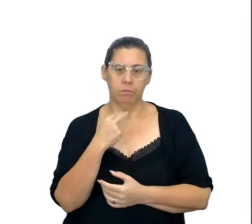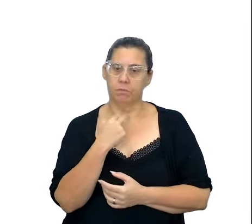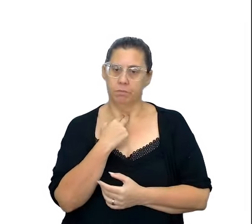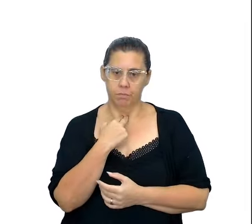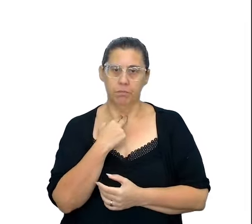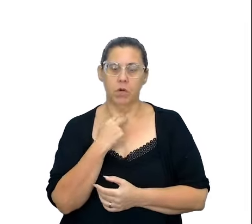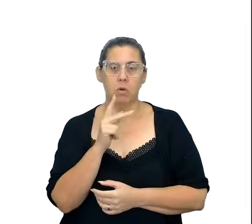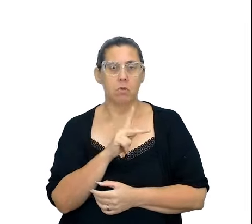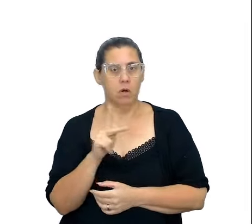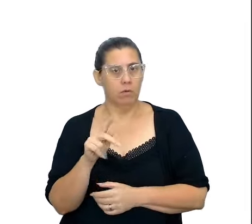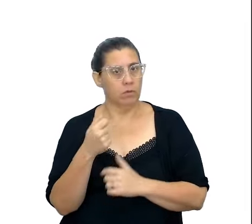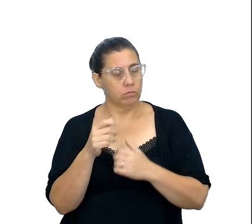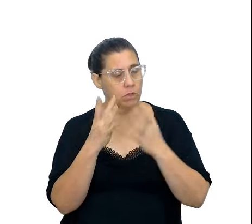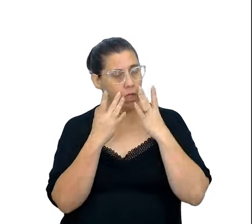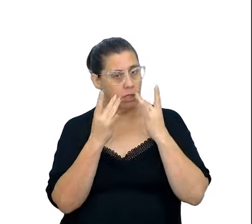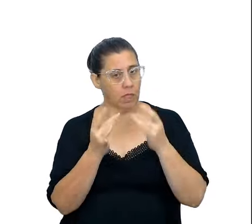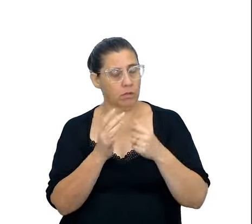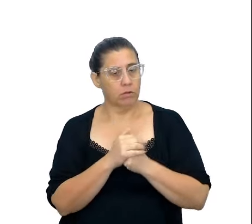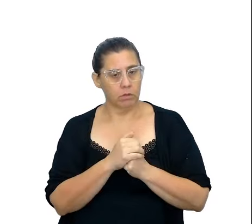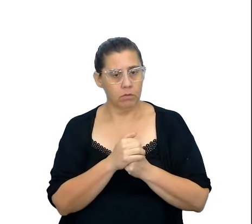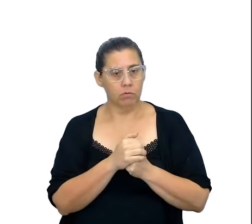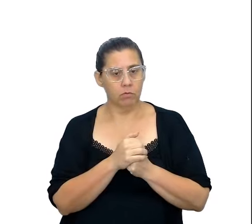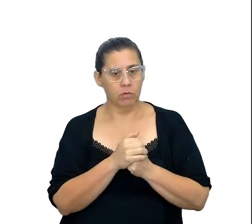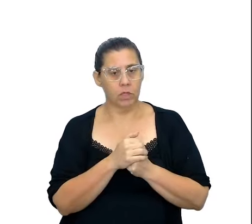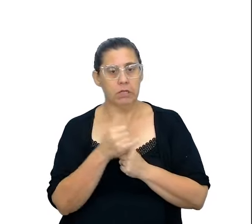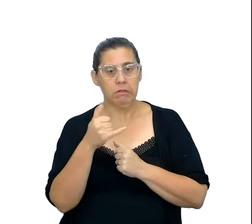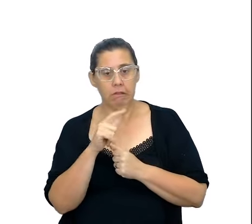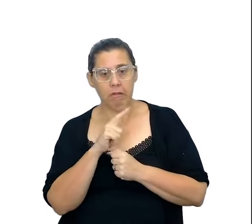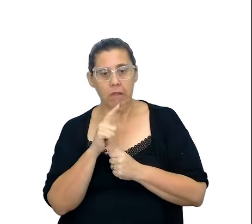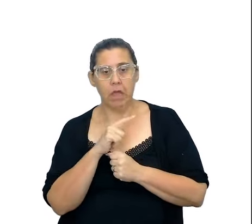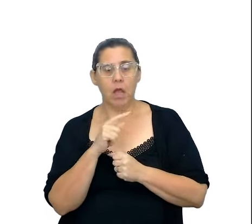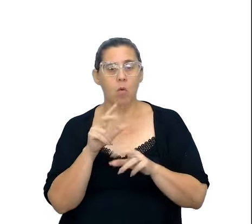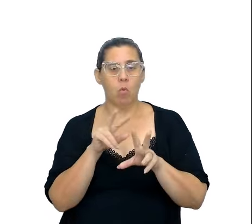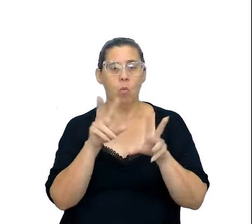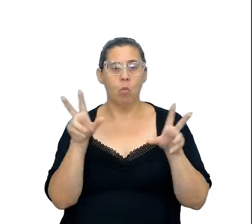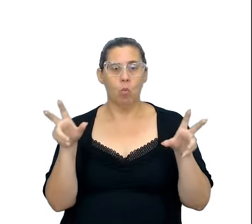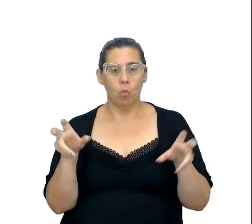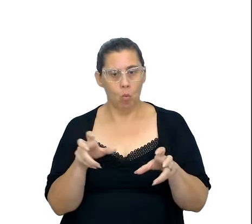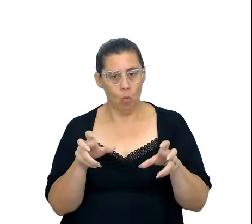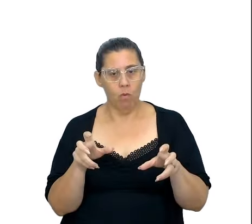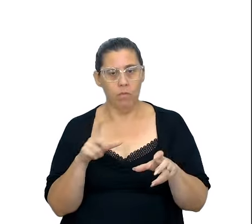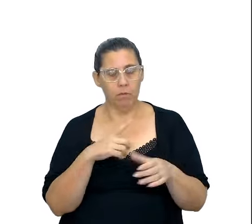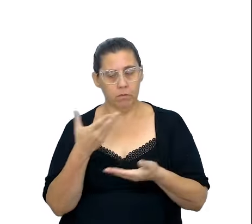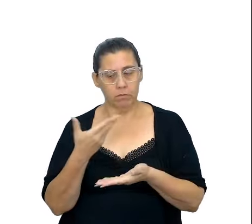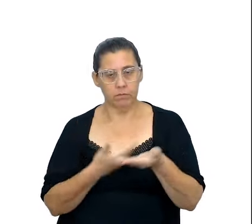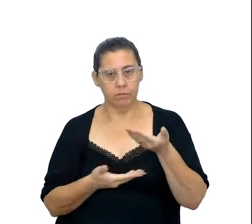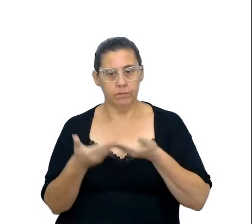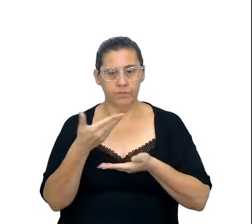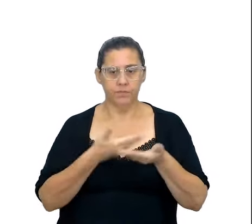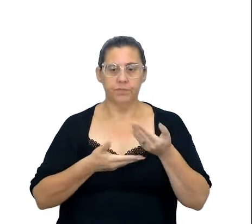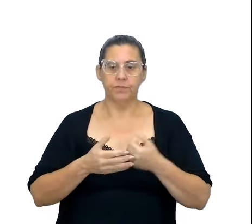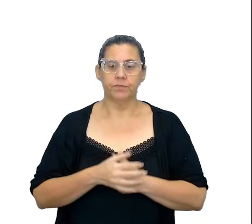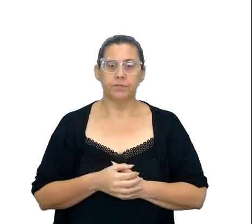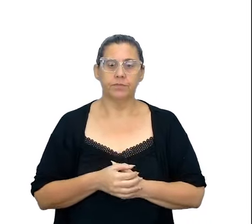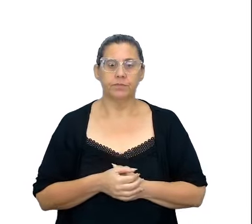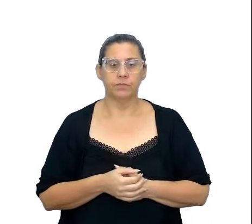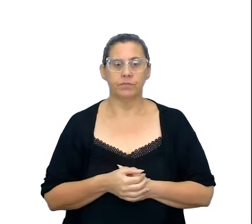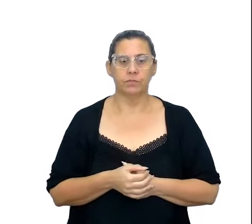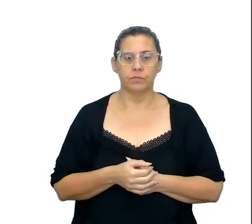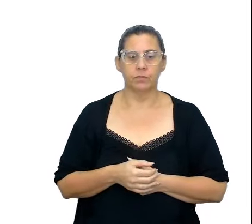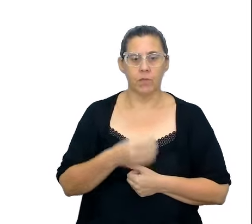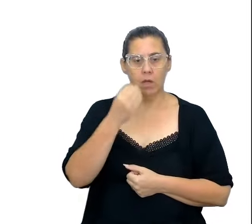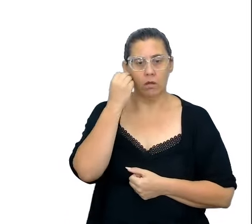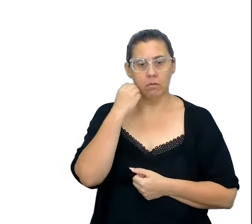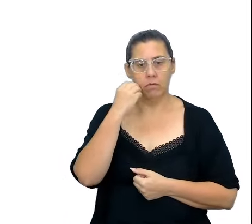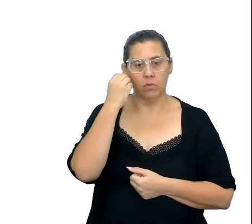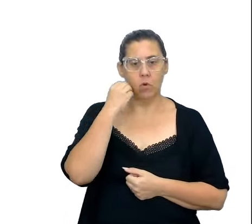o professor tem que estar sempre atento ali. Caso haja algum, tem que fazer essa mediação aí da polêmica que surgiu, tá? A experimentação,